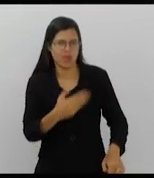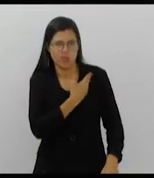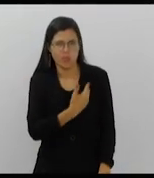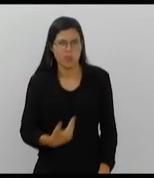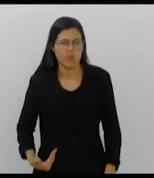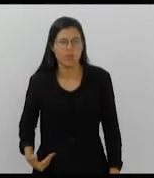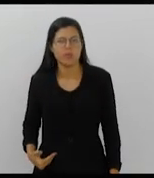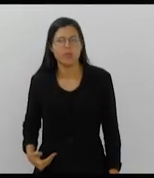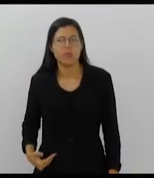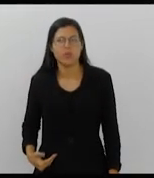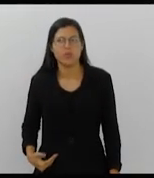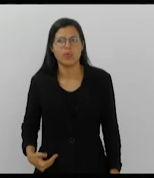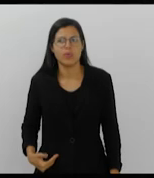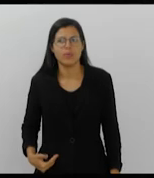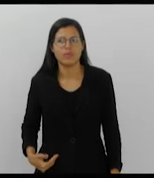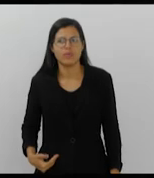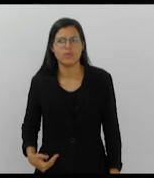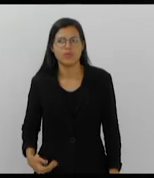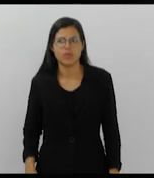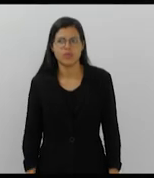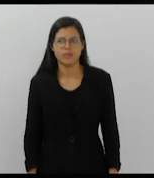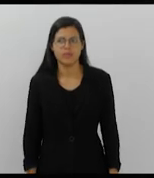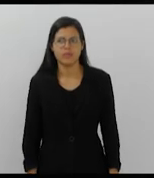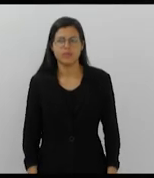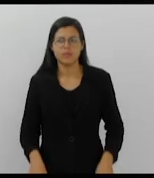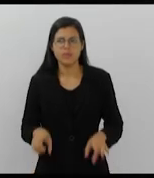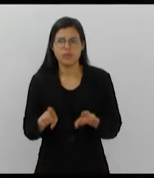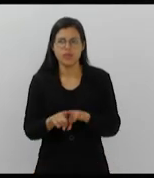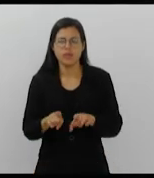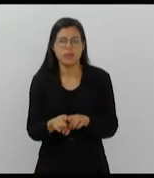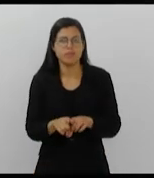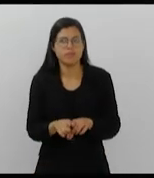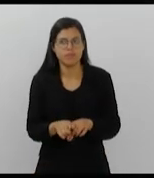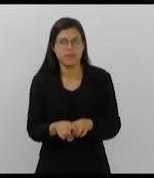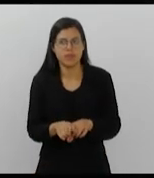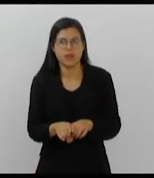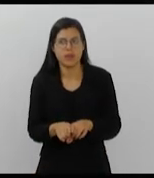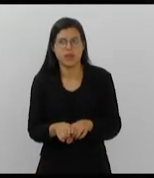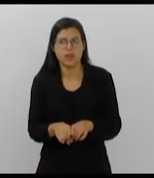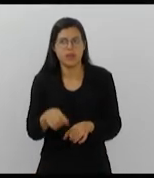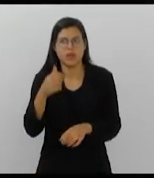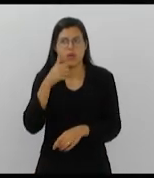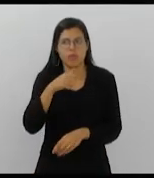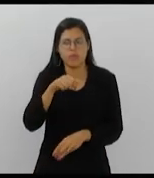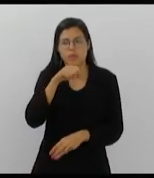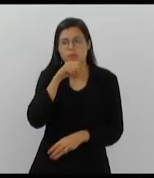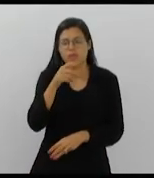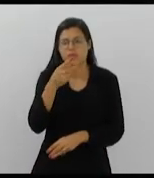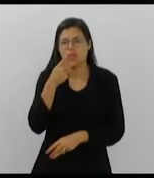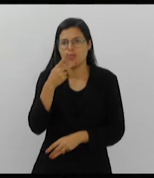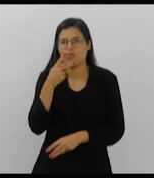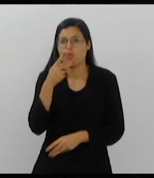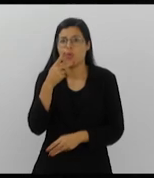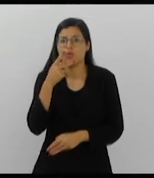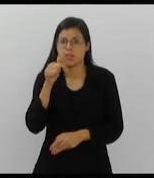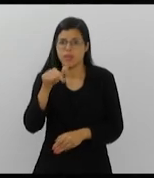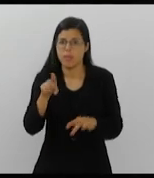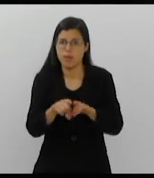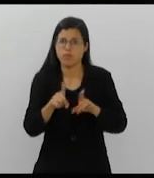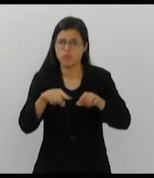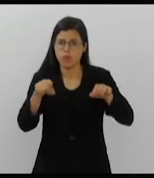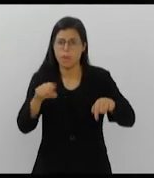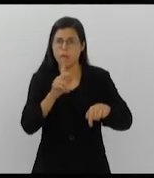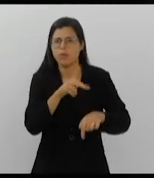E eu digo, não sou servidores, e aí eu chamo a atenção mais uma vez, como minha mãe chamou, dos professores. Gostaria